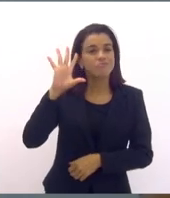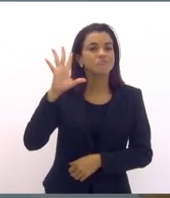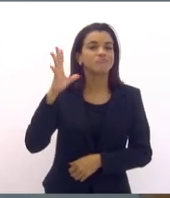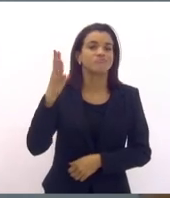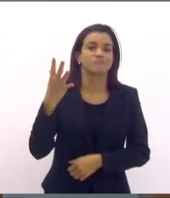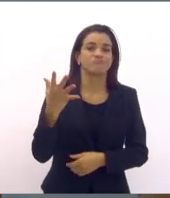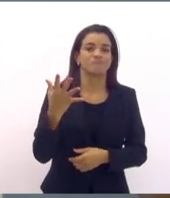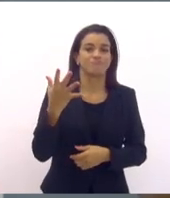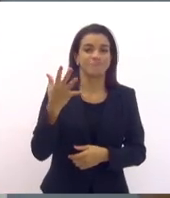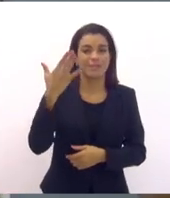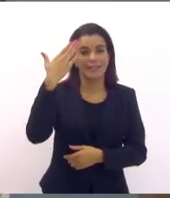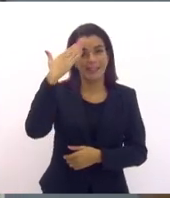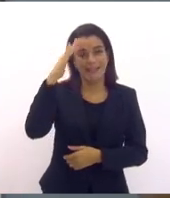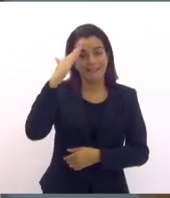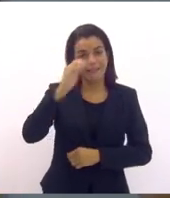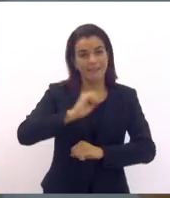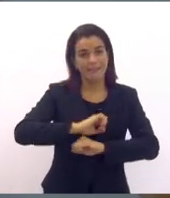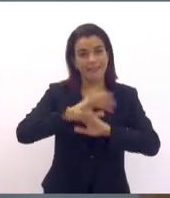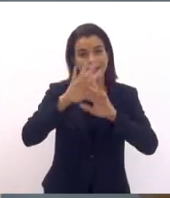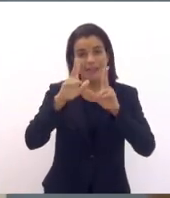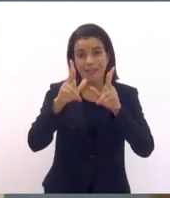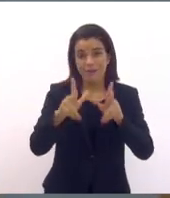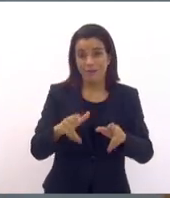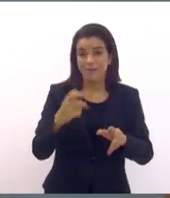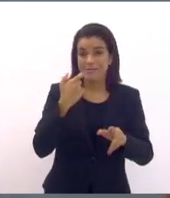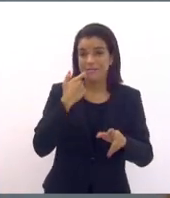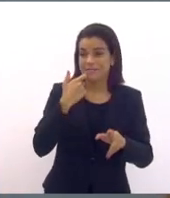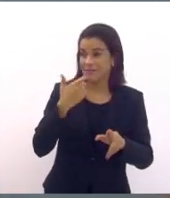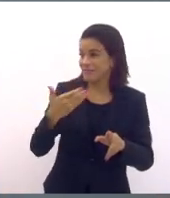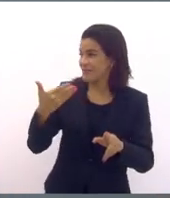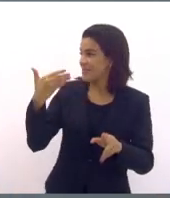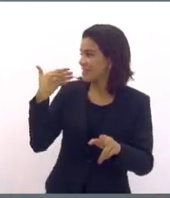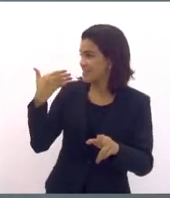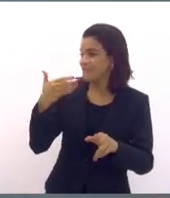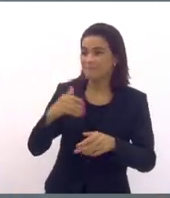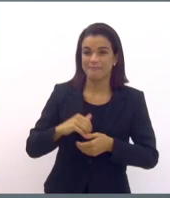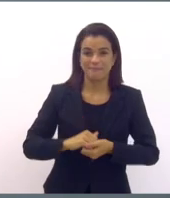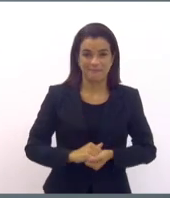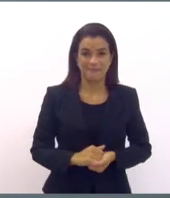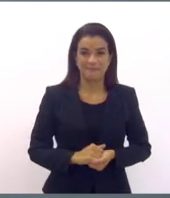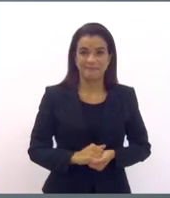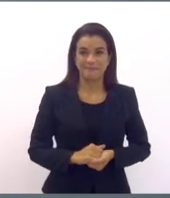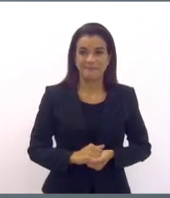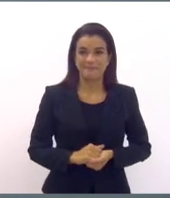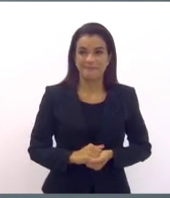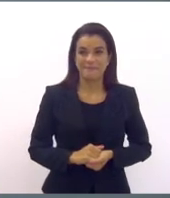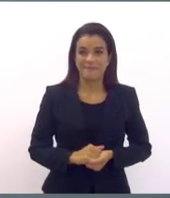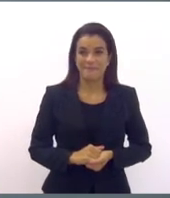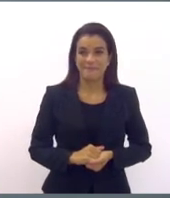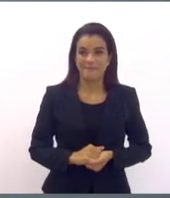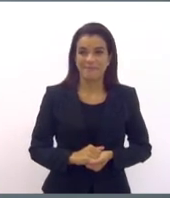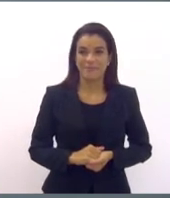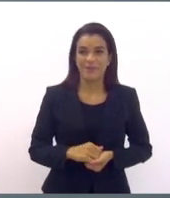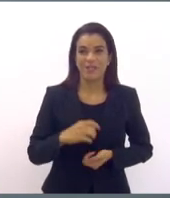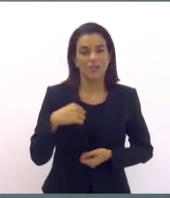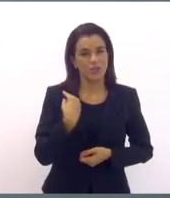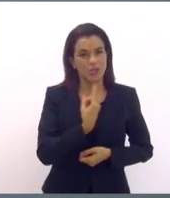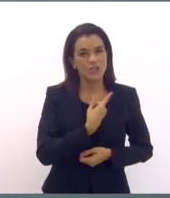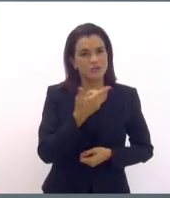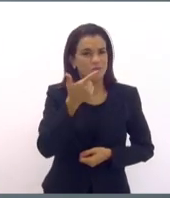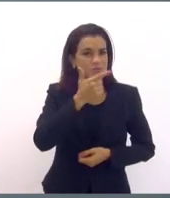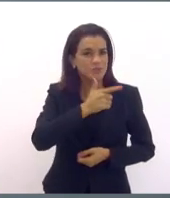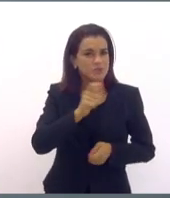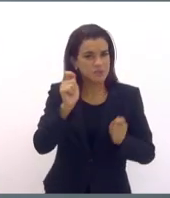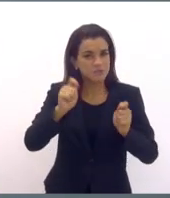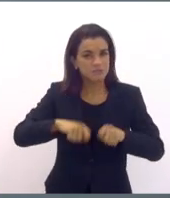sexta-feira aonde nós tínhamos pessoas aqui se oferecendo até para ir pra cozinha já então nós vamos conseguir fazer